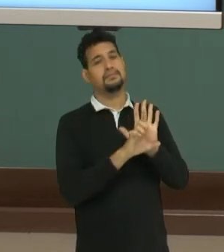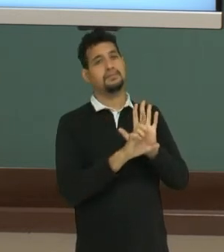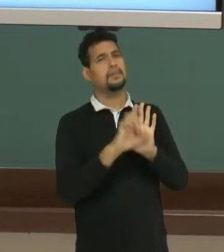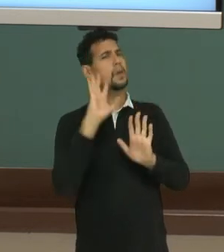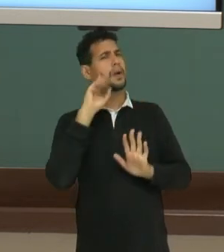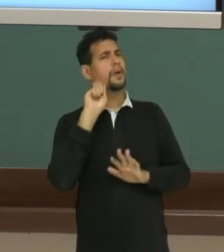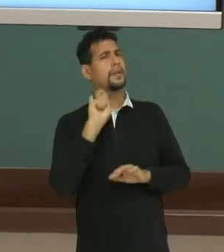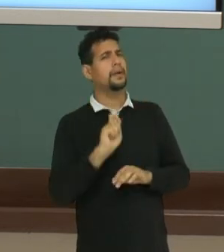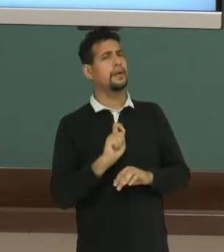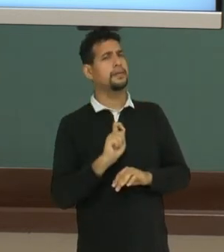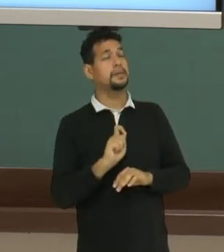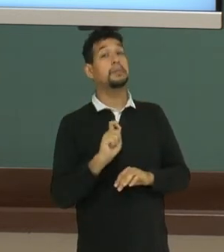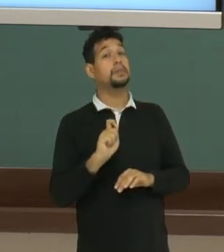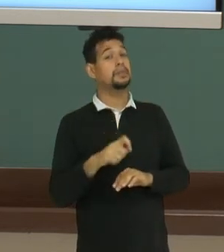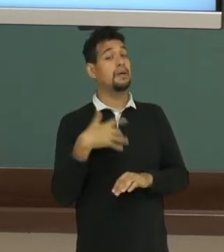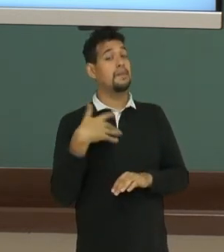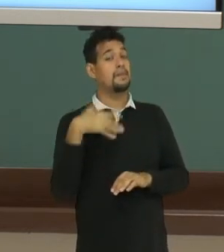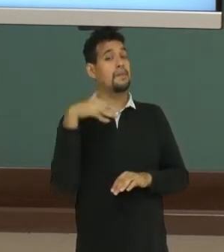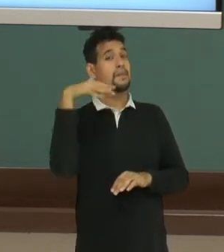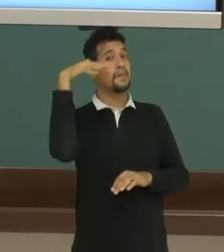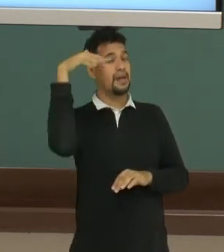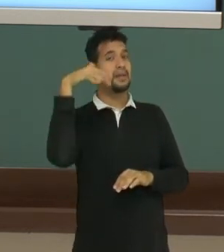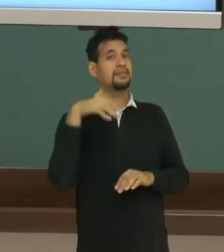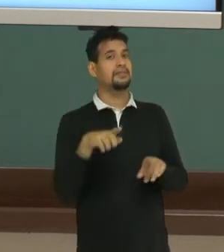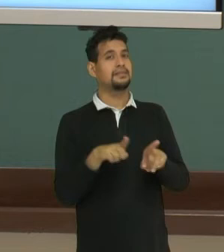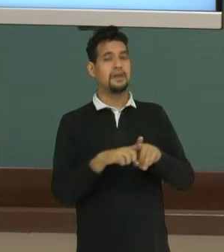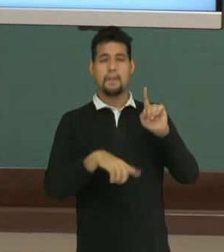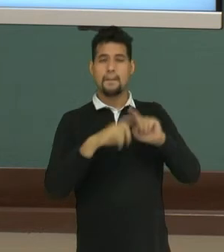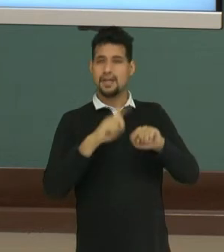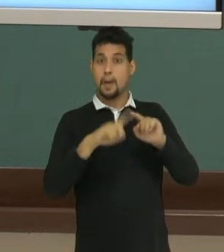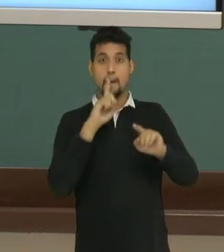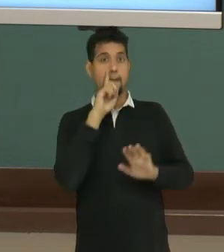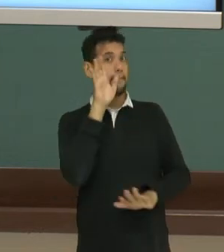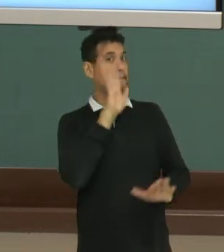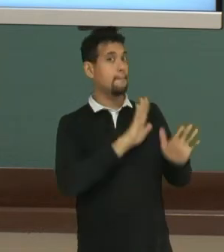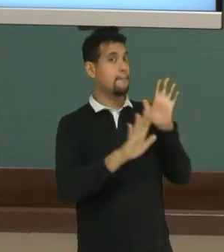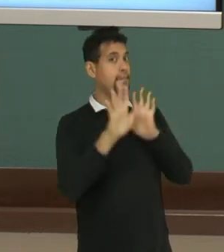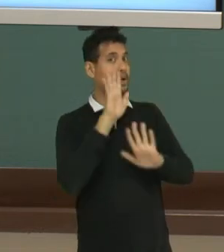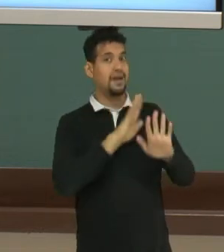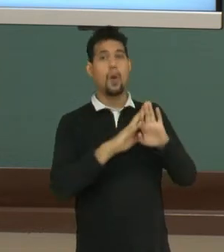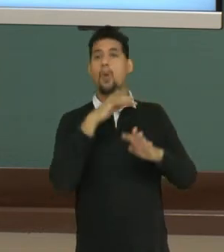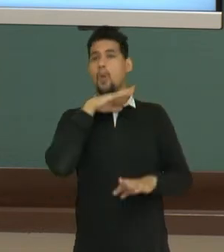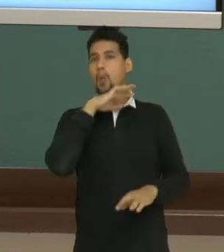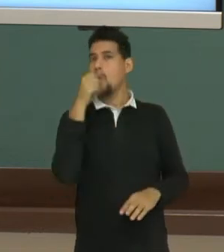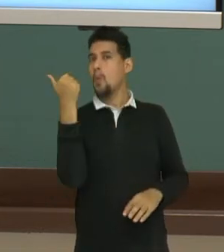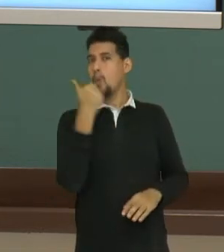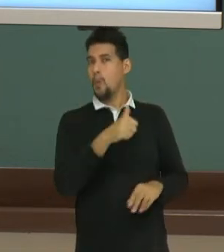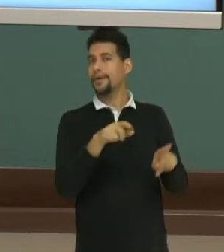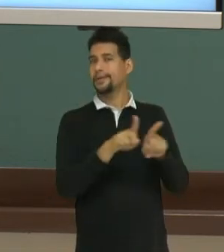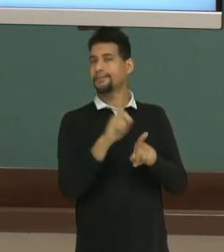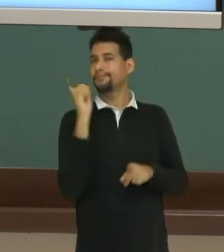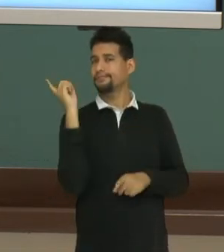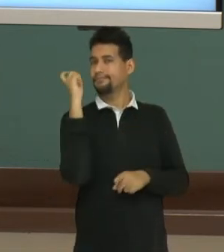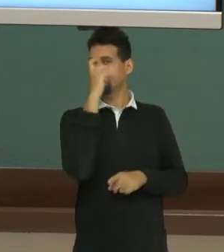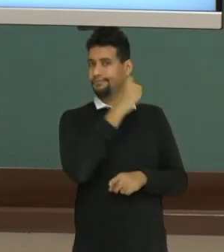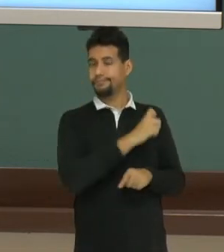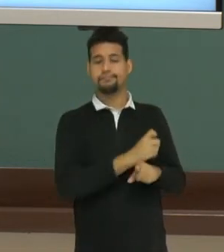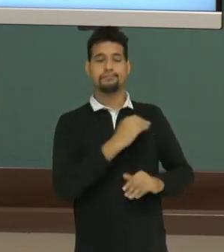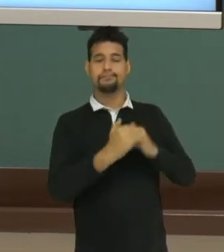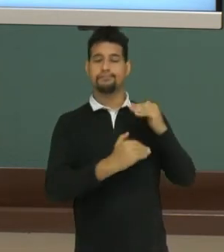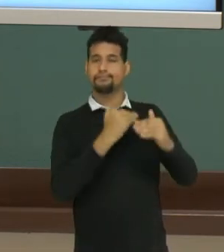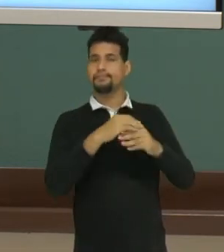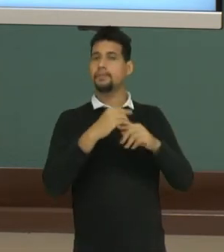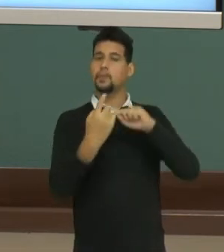ter uma quantidade muito maior desses materiais tóxicos e aí prejudicar o ambiente e dificultar também o processo